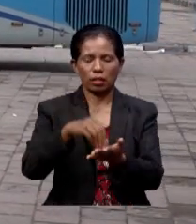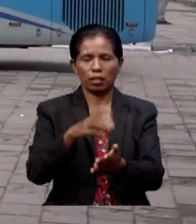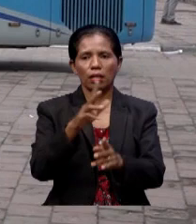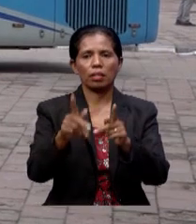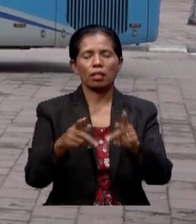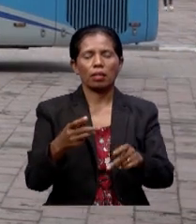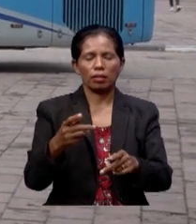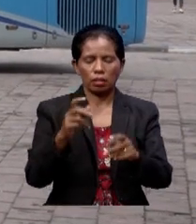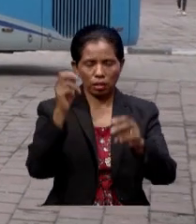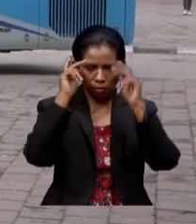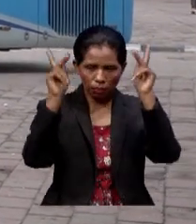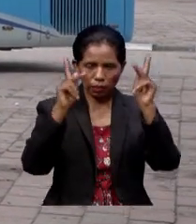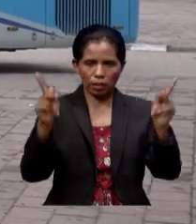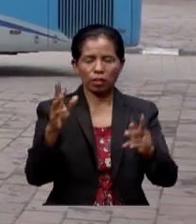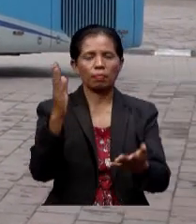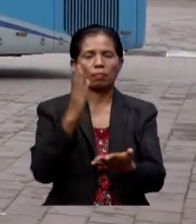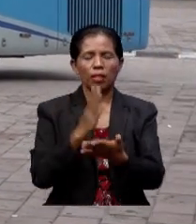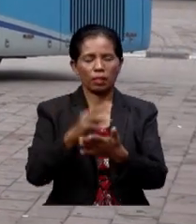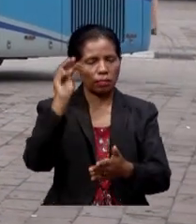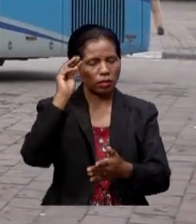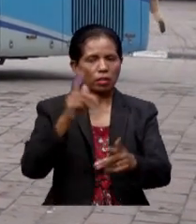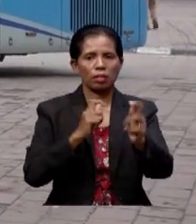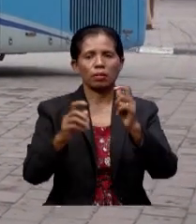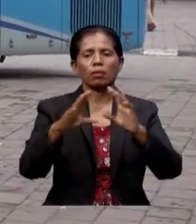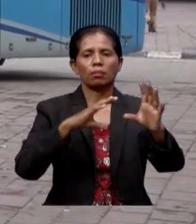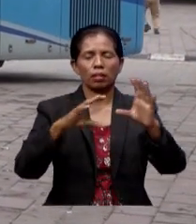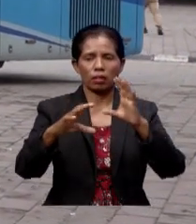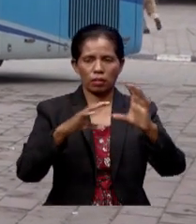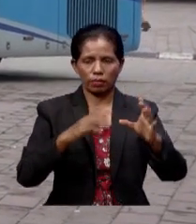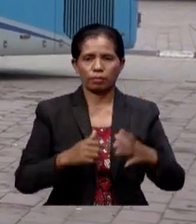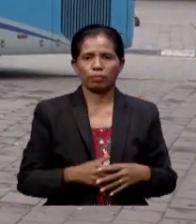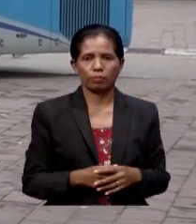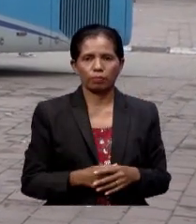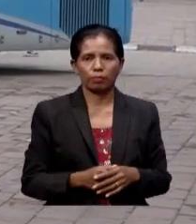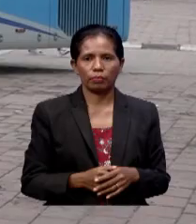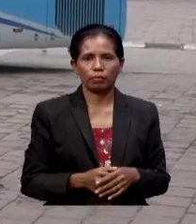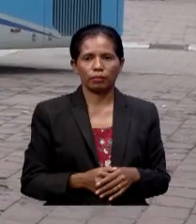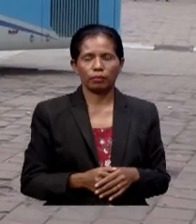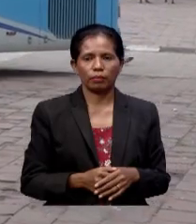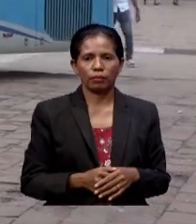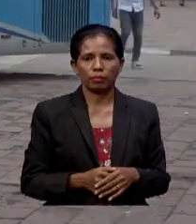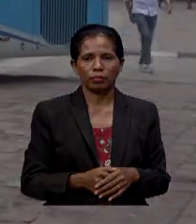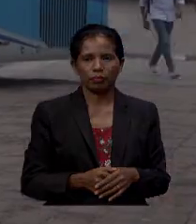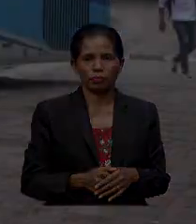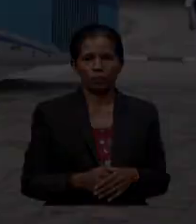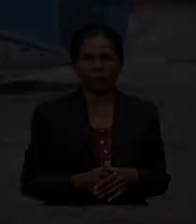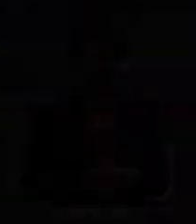iha plaza no para iha Ministério Transporte no Comunicação Leopoldina de Carvalho Freddy Nascimento GMN.